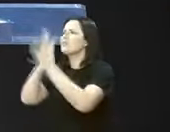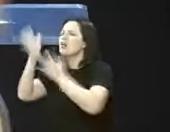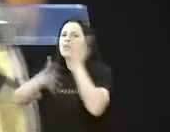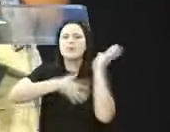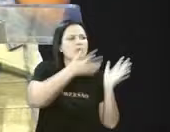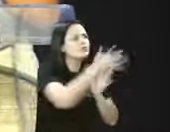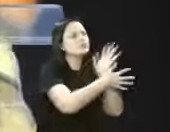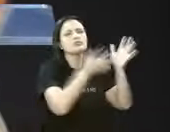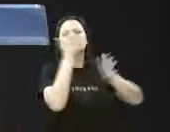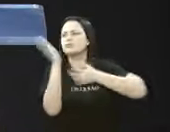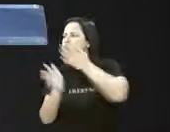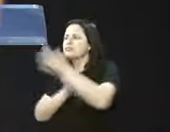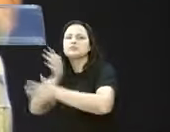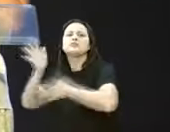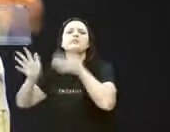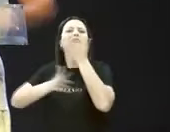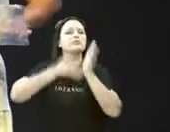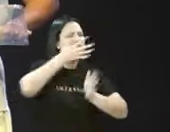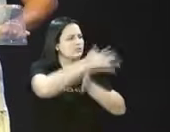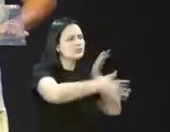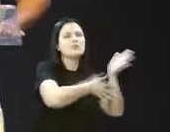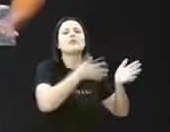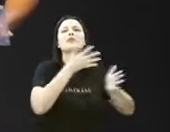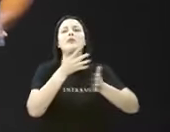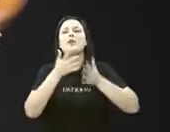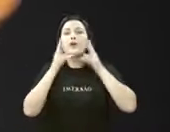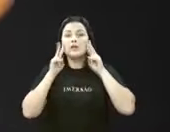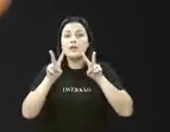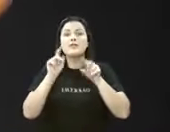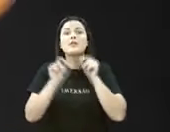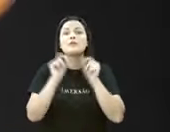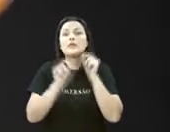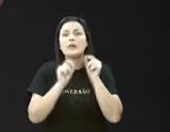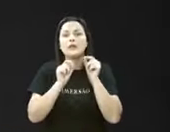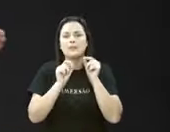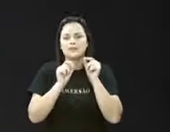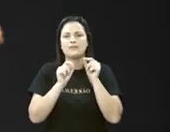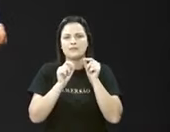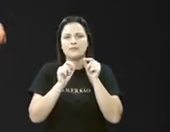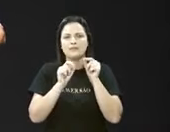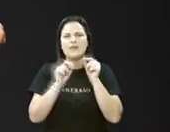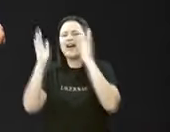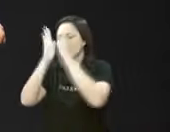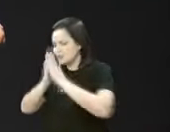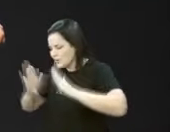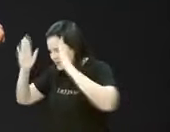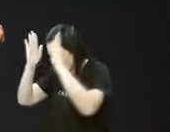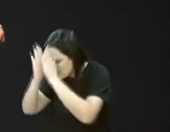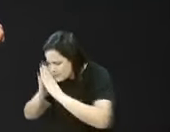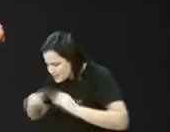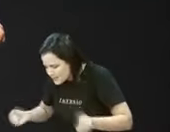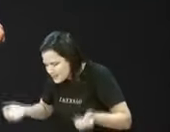O que Isaías está vendo é um modelo perfeito de adoração. Qual o modelo perfeito? O